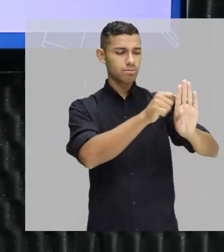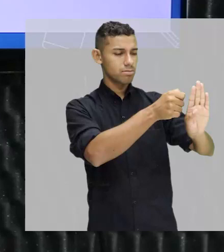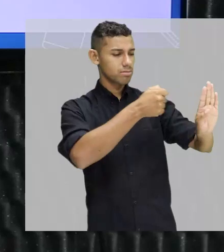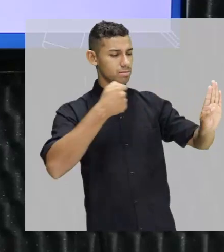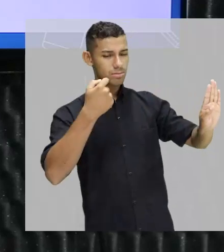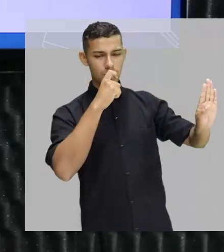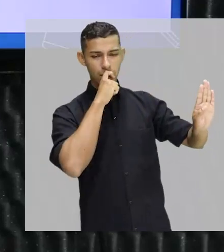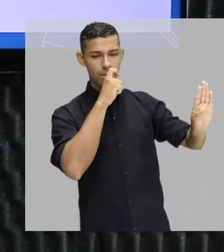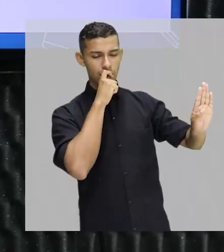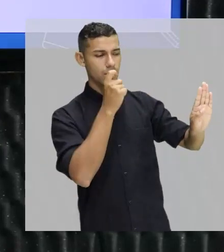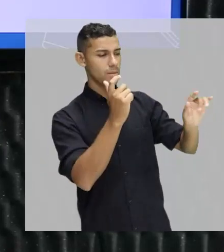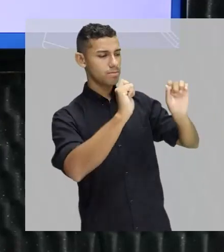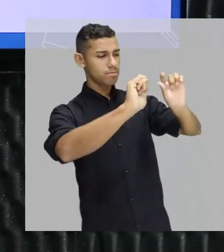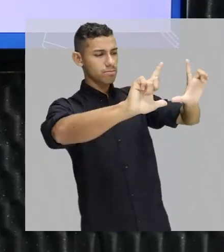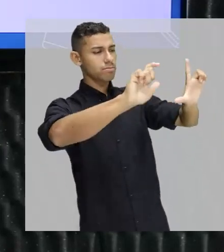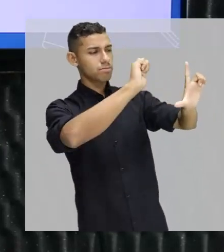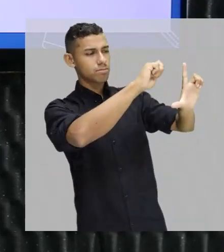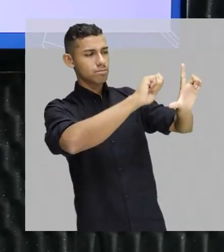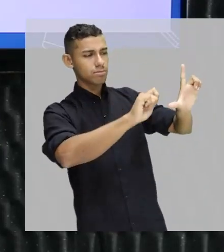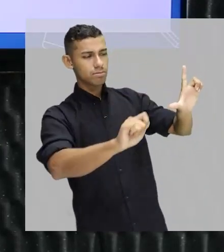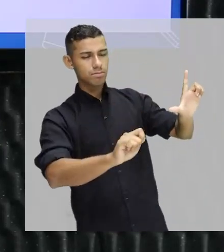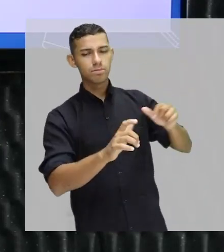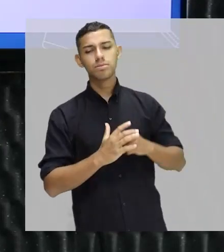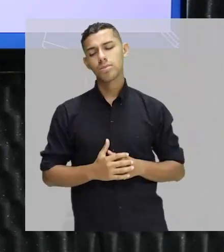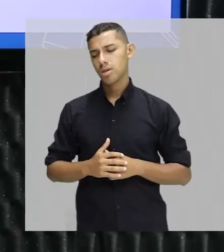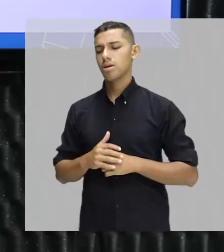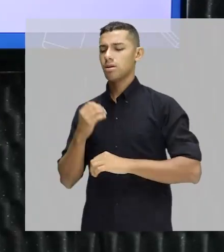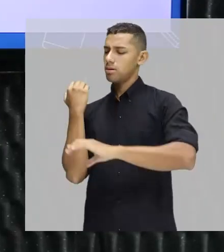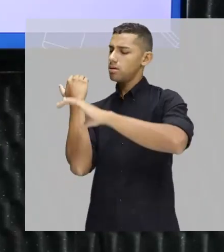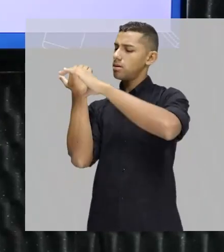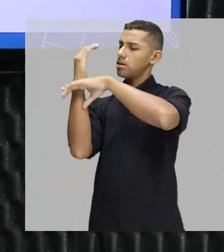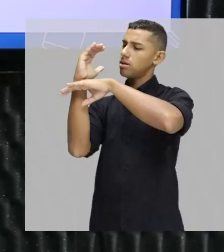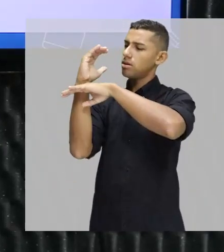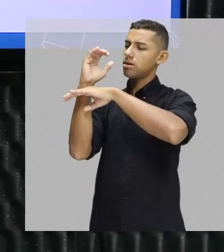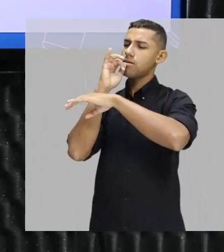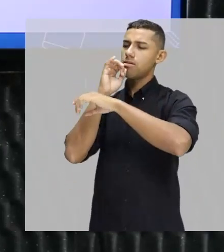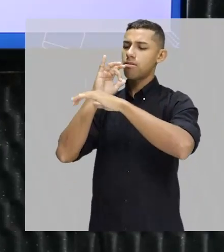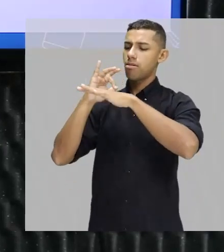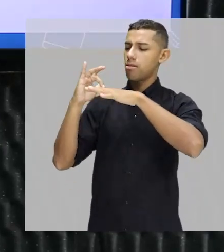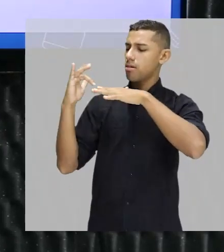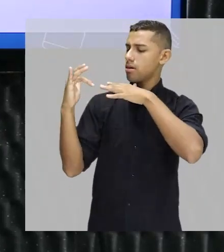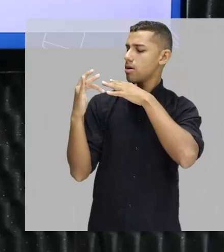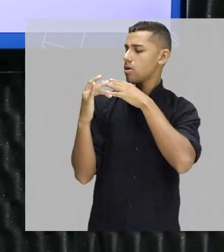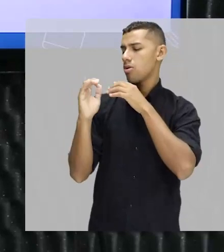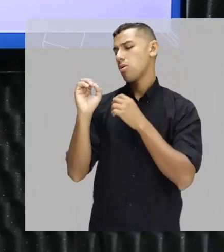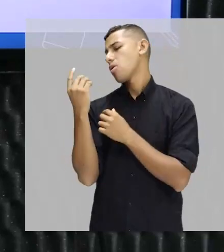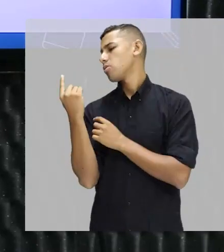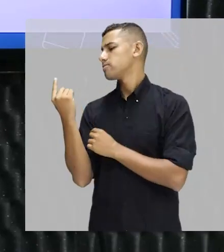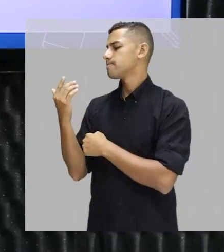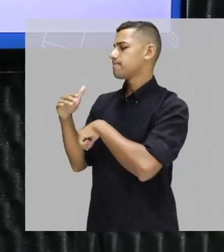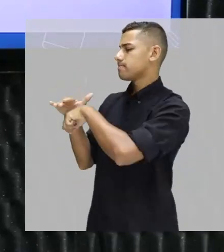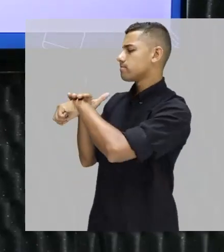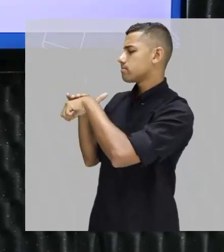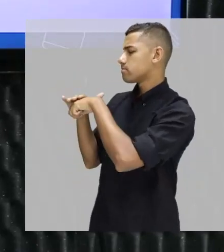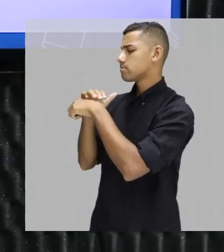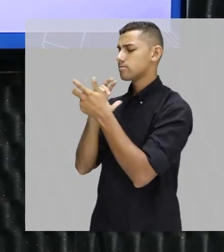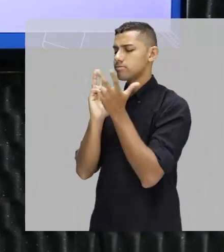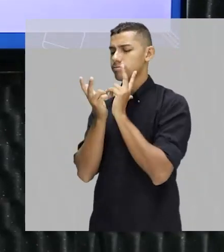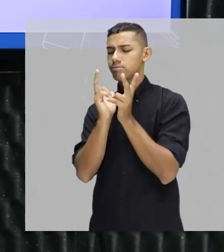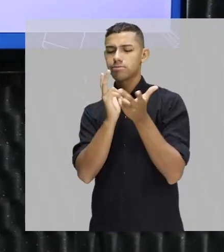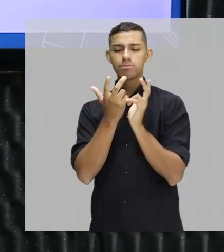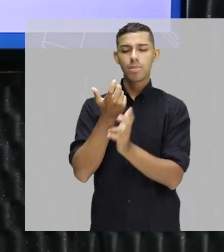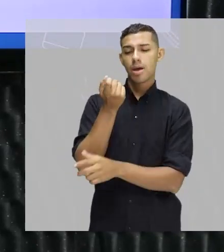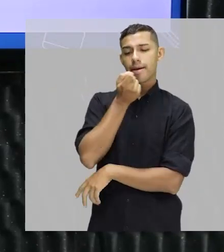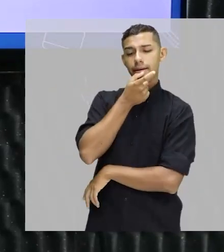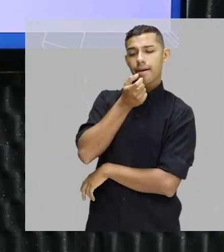nas postagens feitas nas redes sociais, ou até mesmo nas piadas que contamos para os nossos amigos. Os gêneros estão lá, trabalhando